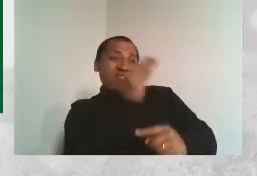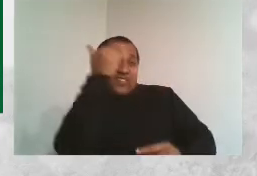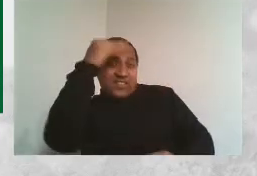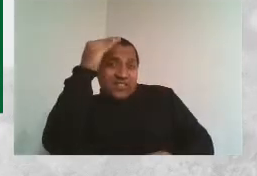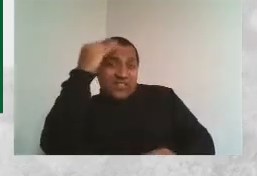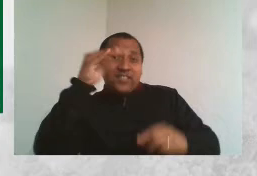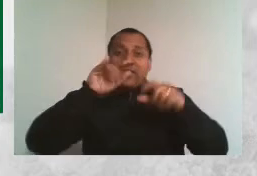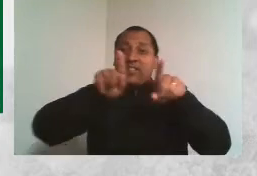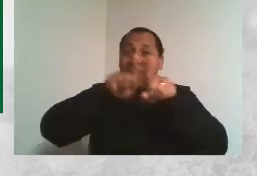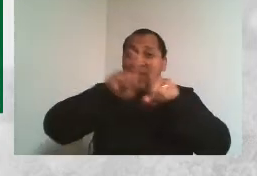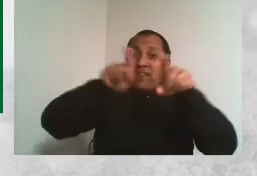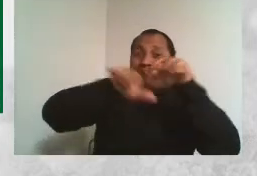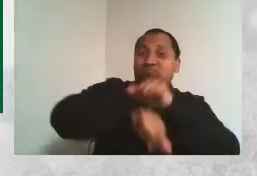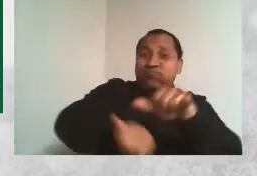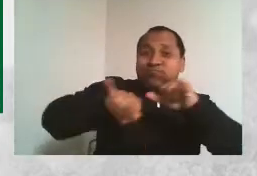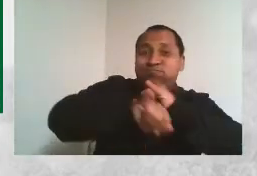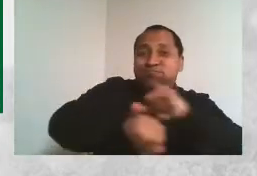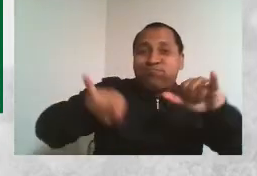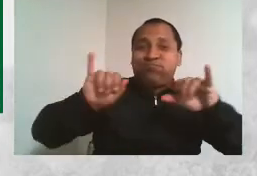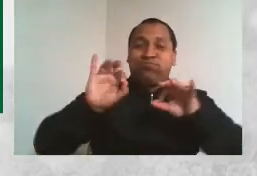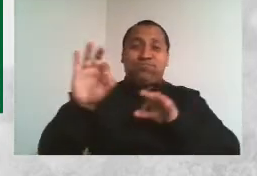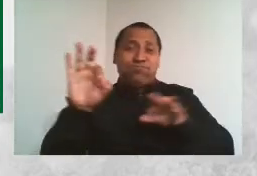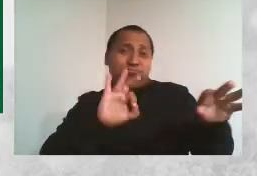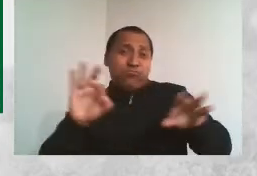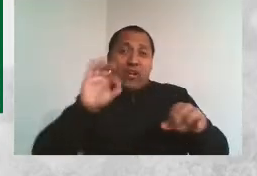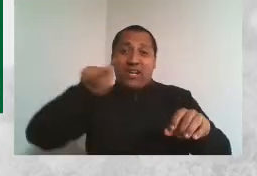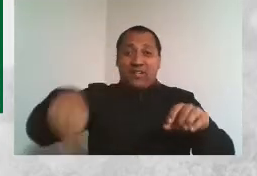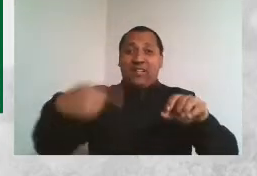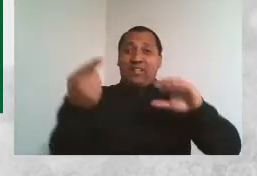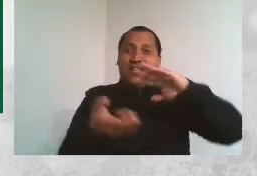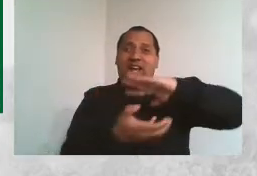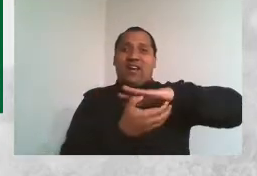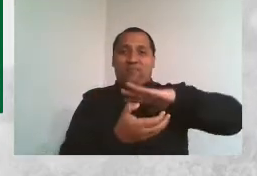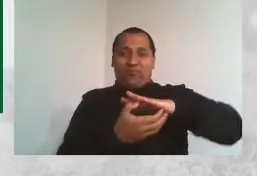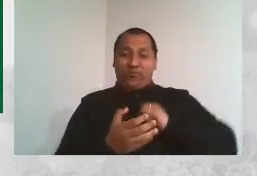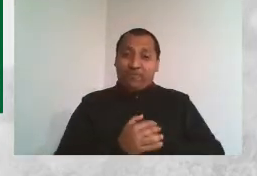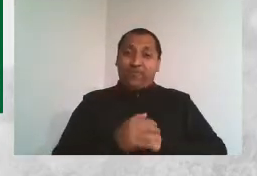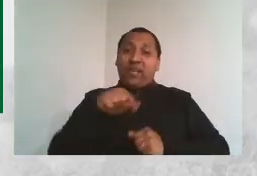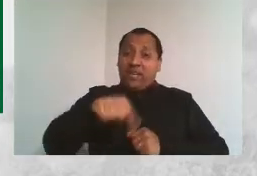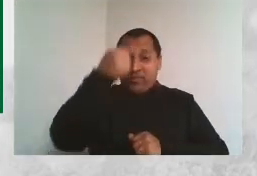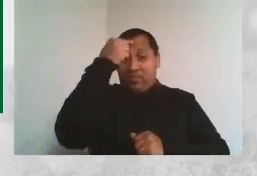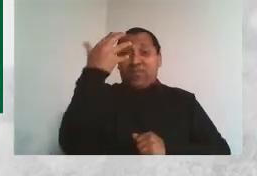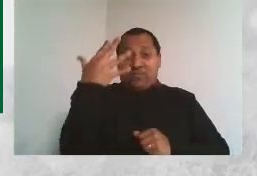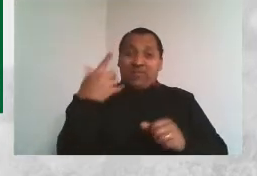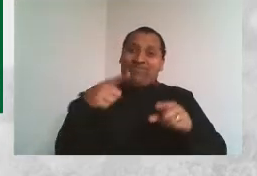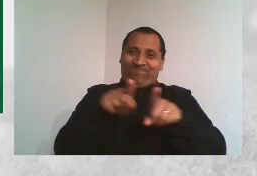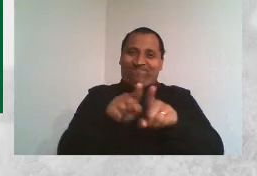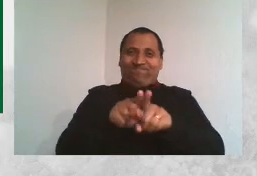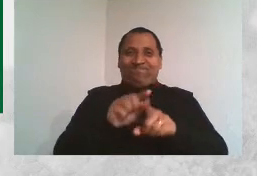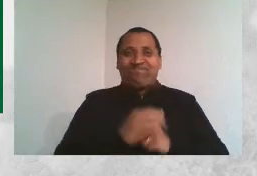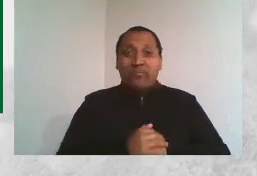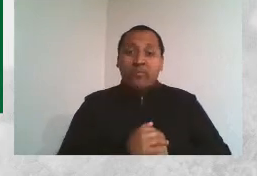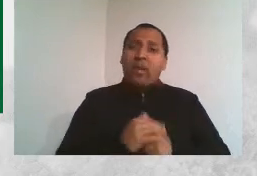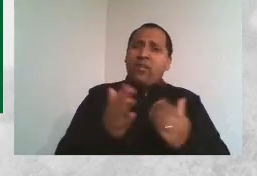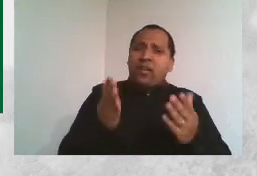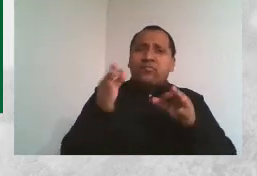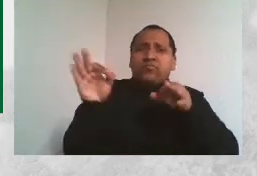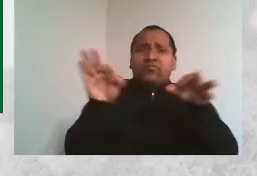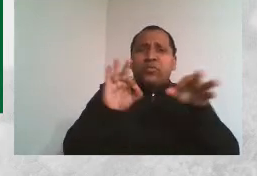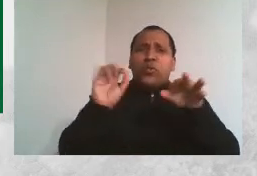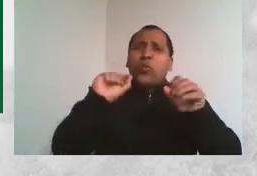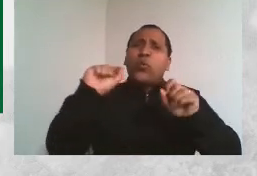e divulgar o que nós estamos desenvolvendo no nosso campus e na Unipampa. Bom, esse é um projeto